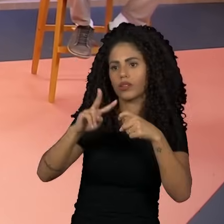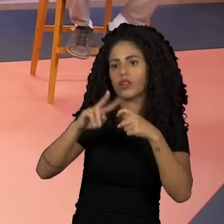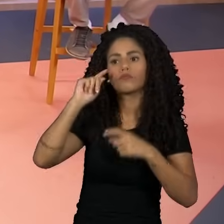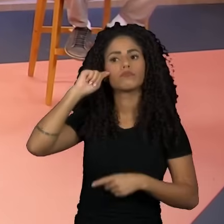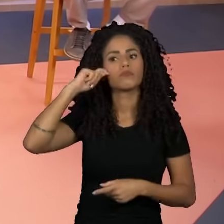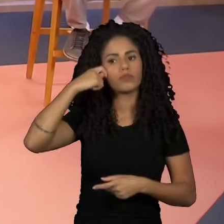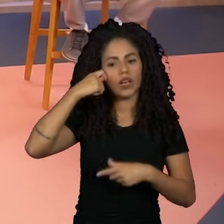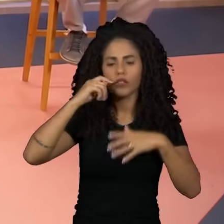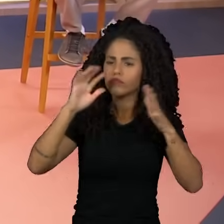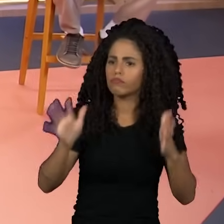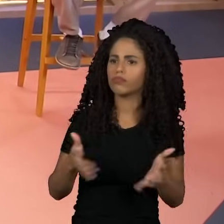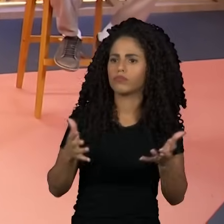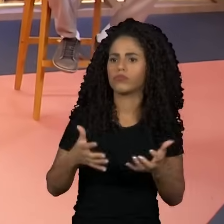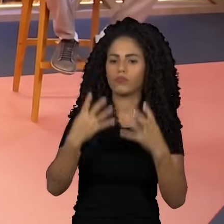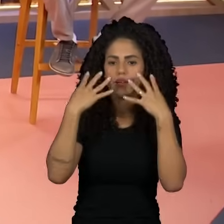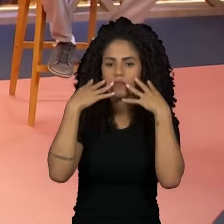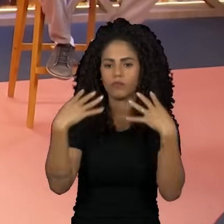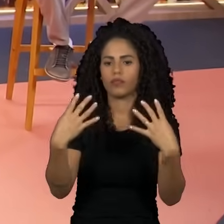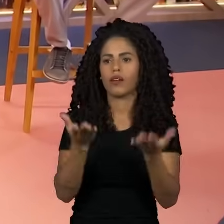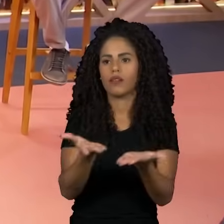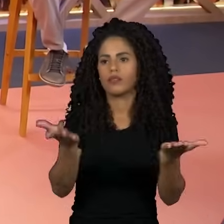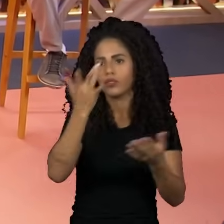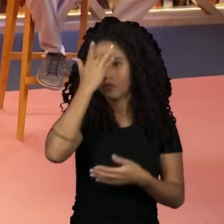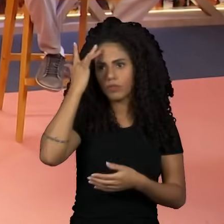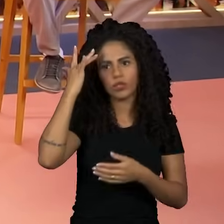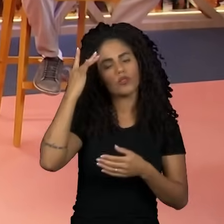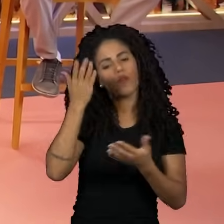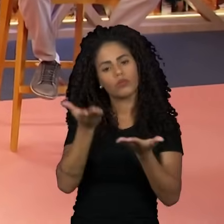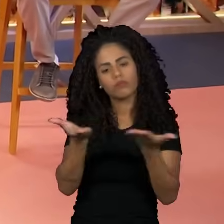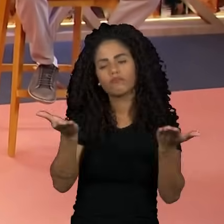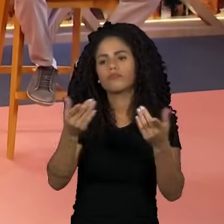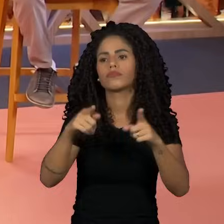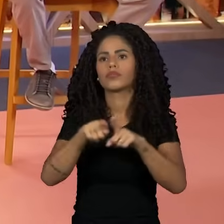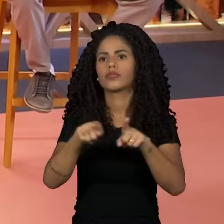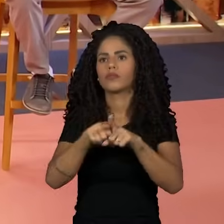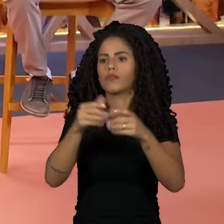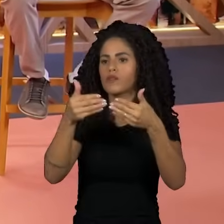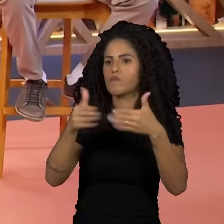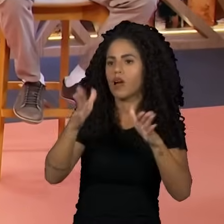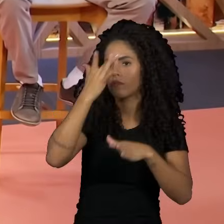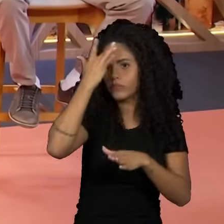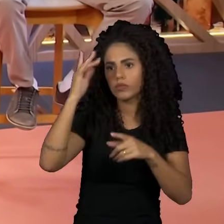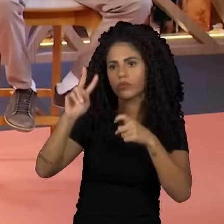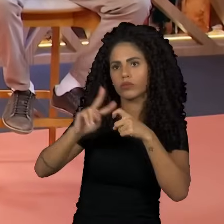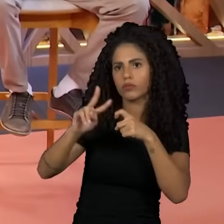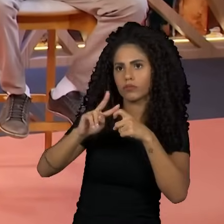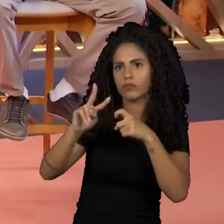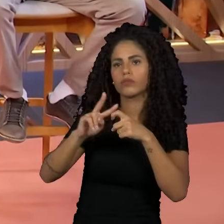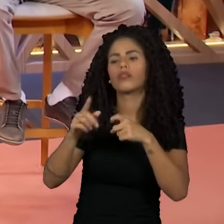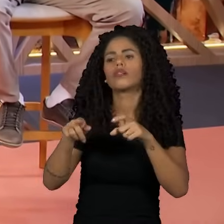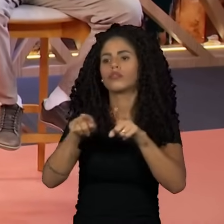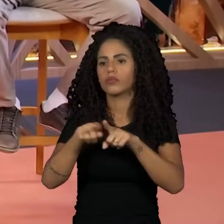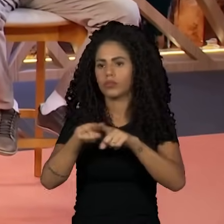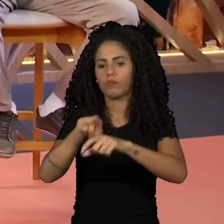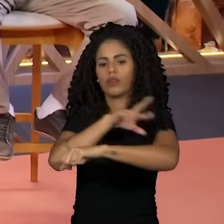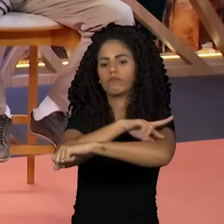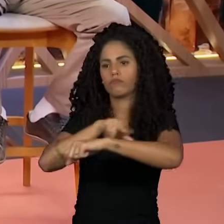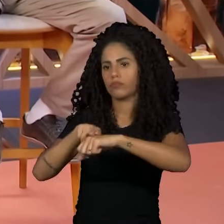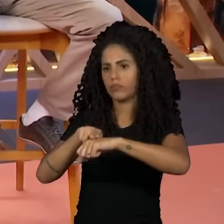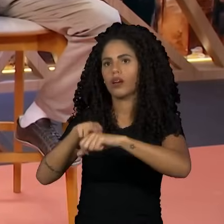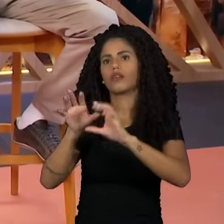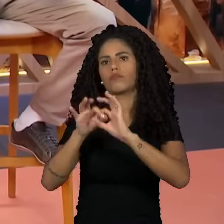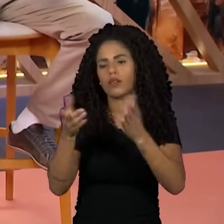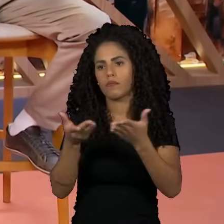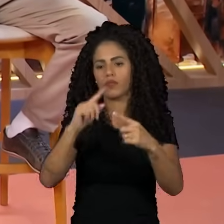gente promover essa visibilidade, para dar esse protagonismo, e ele é aberto para veterinários e estudantes independente de cor e raça, mas tem